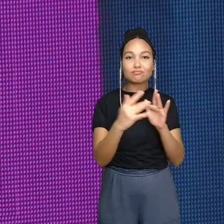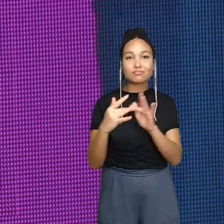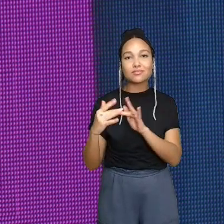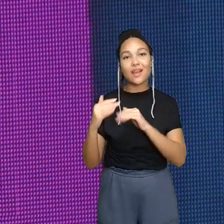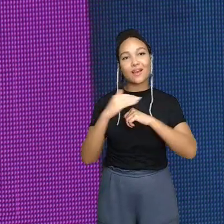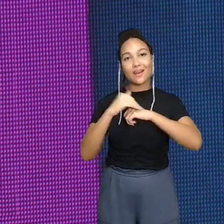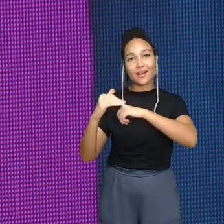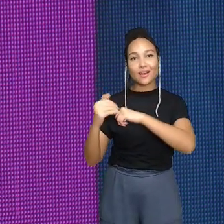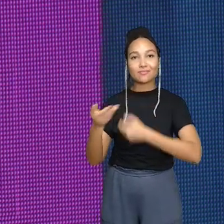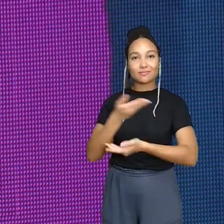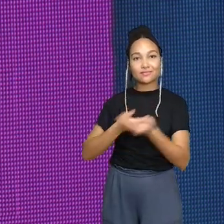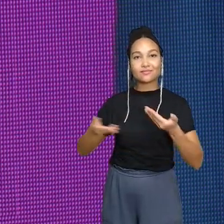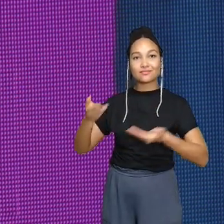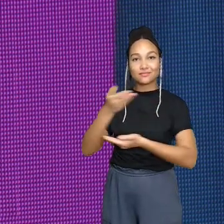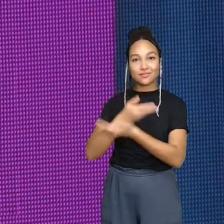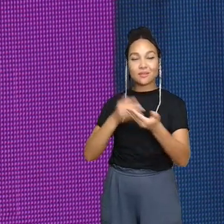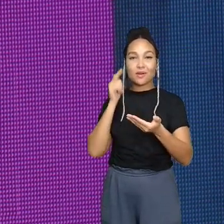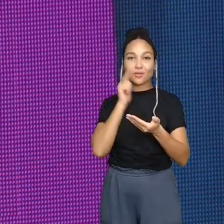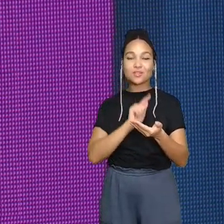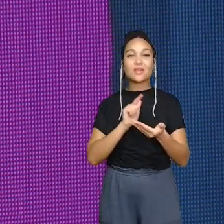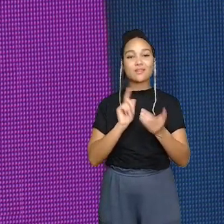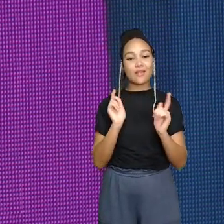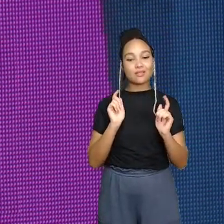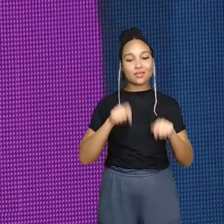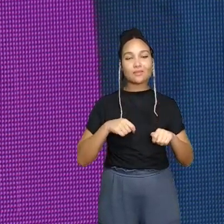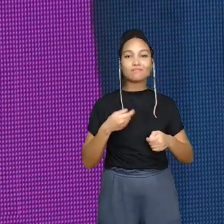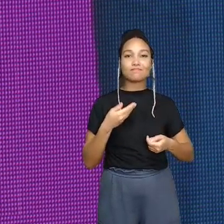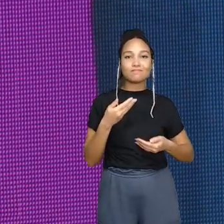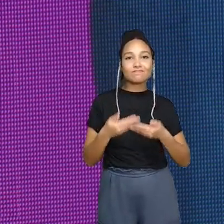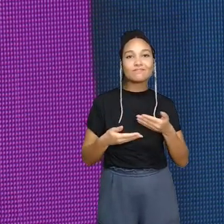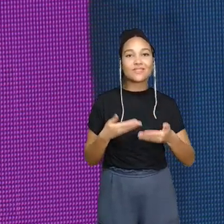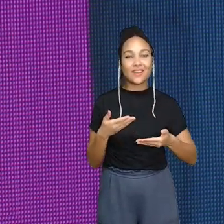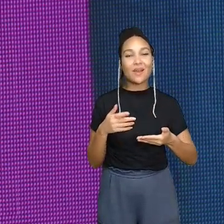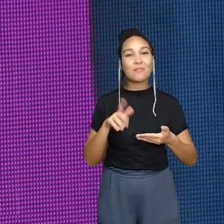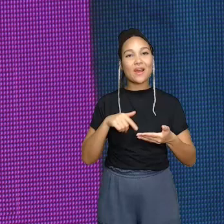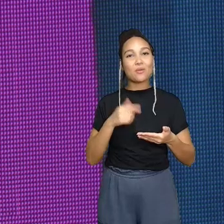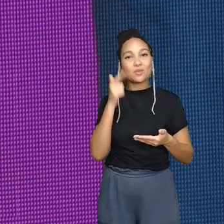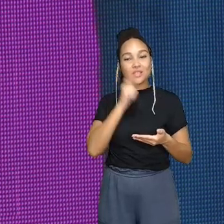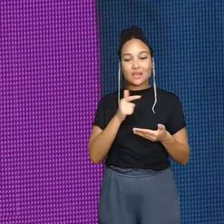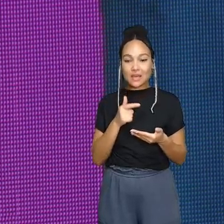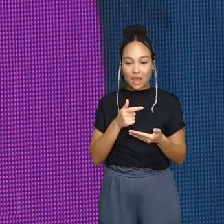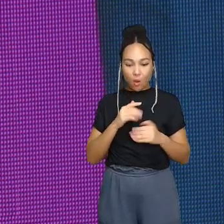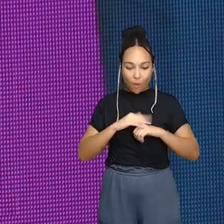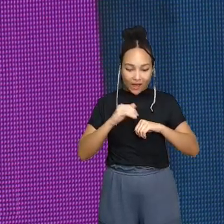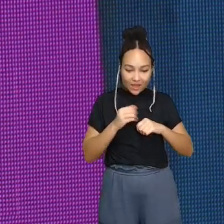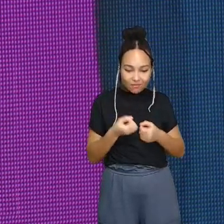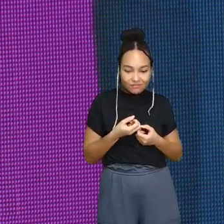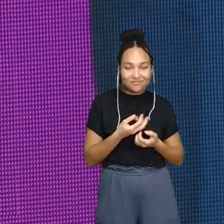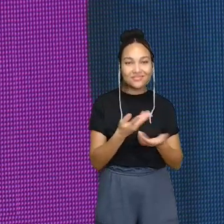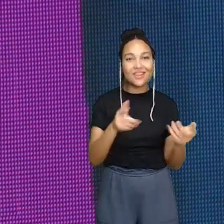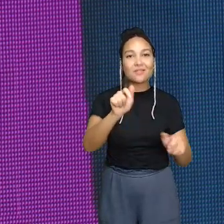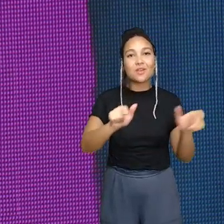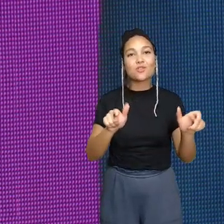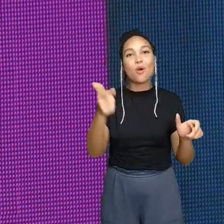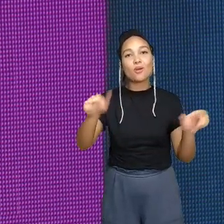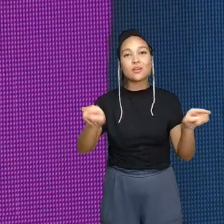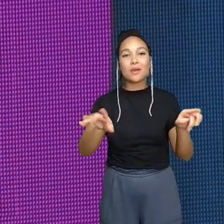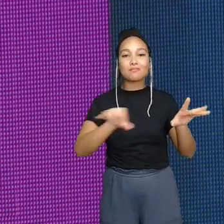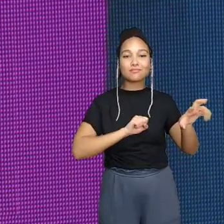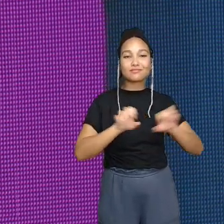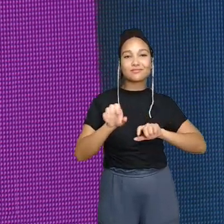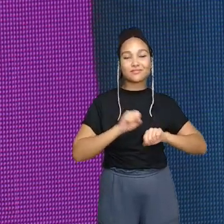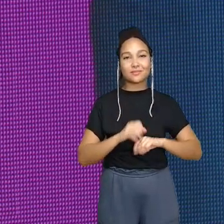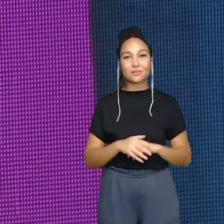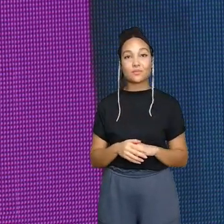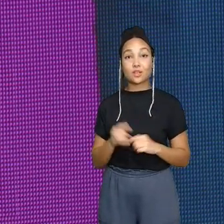para que a gente possa usar essa nossa capacidade de emanar afeto para fora desse espaço, porque vai ser preciso, né? O dia 2